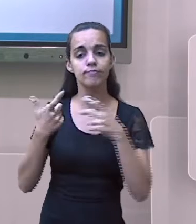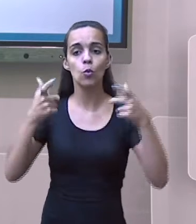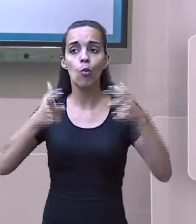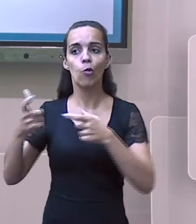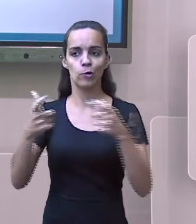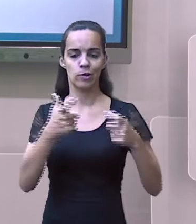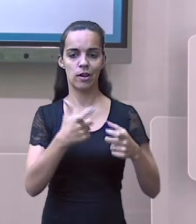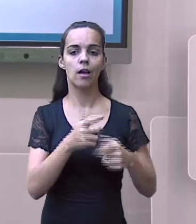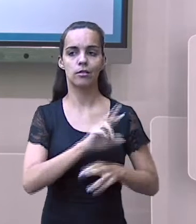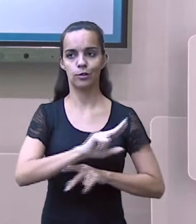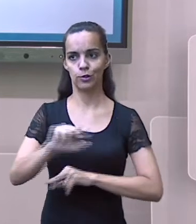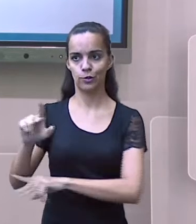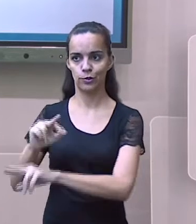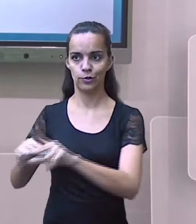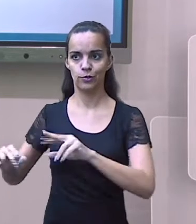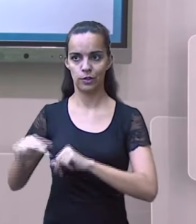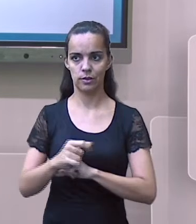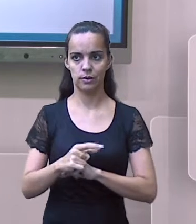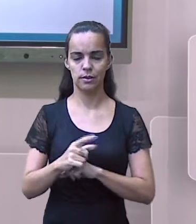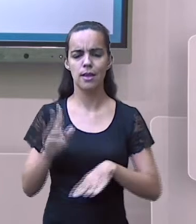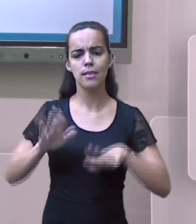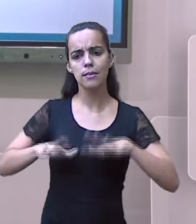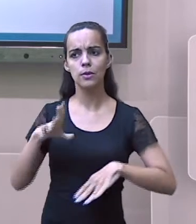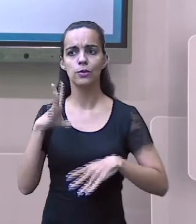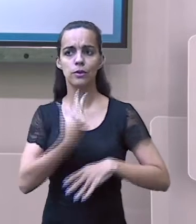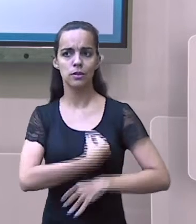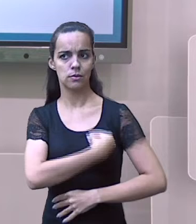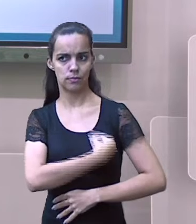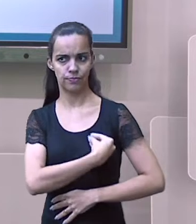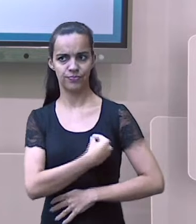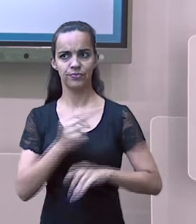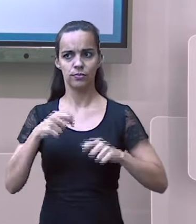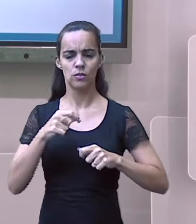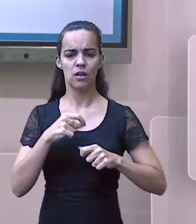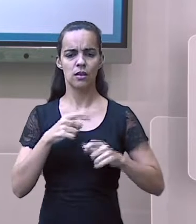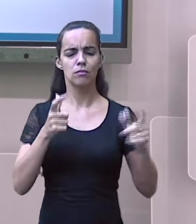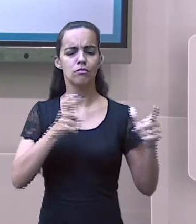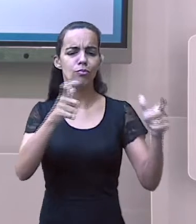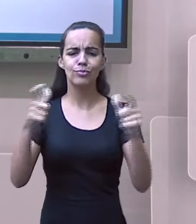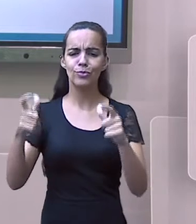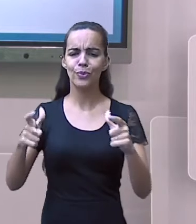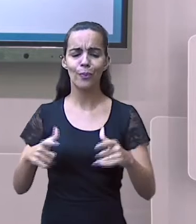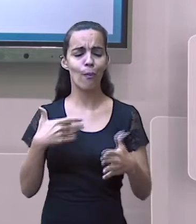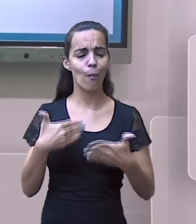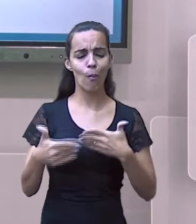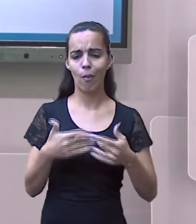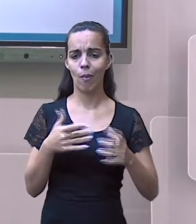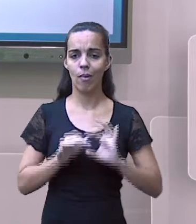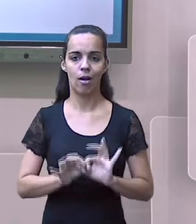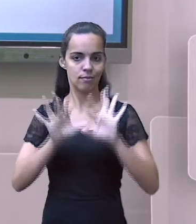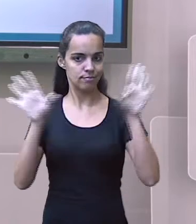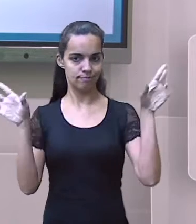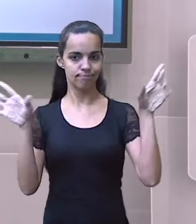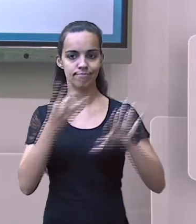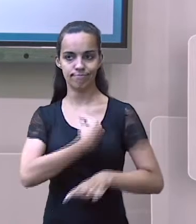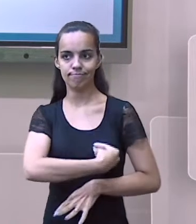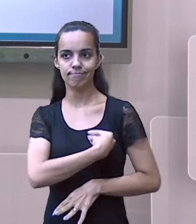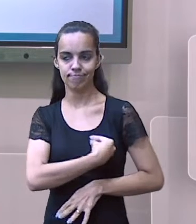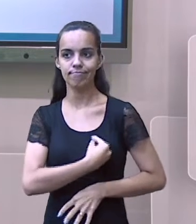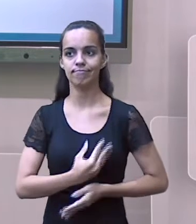dos fatores que lhes permitiu viver, em todas as partes do planeta, em diferentes